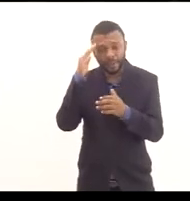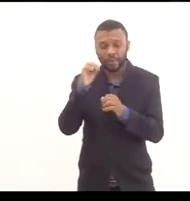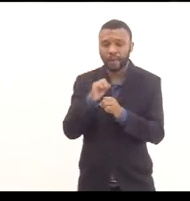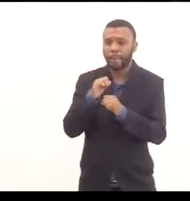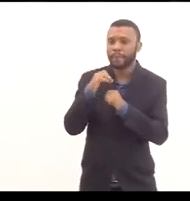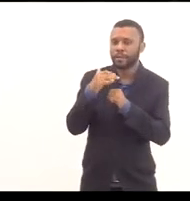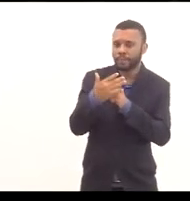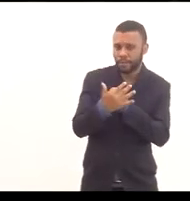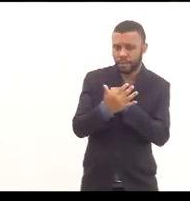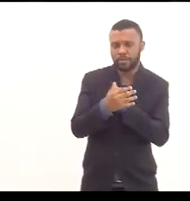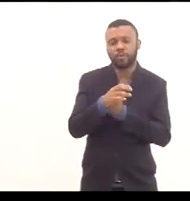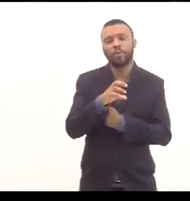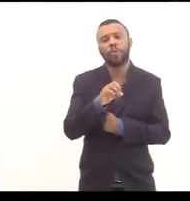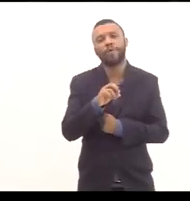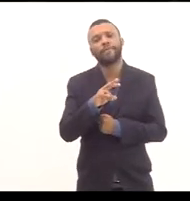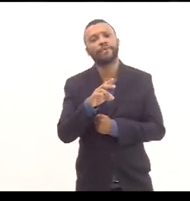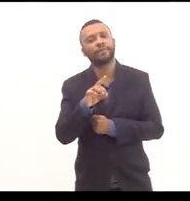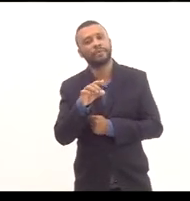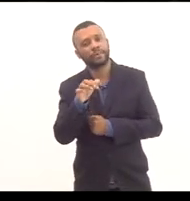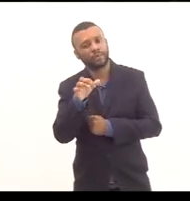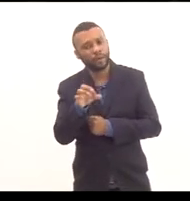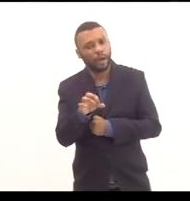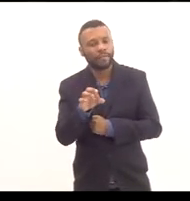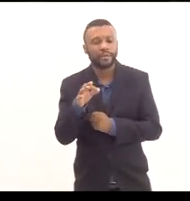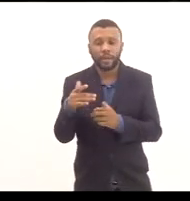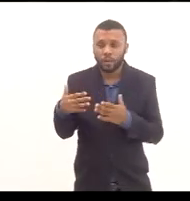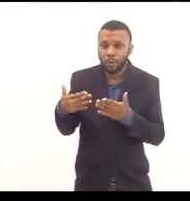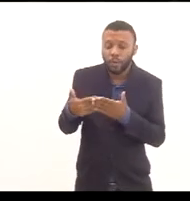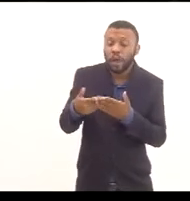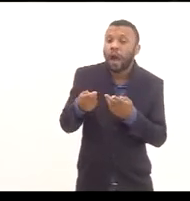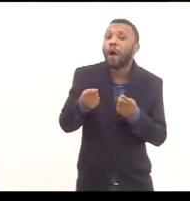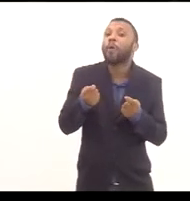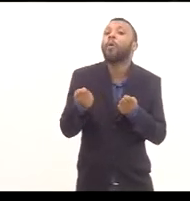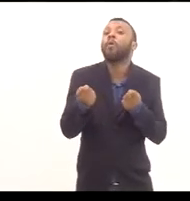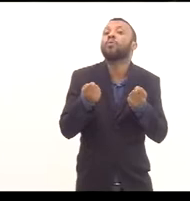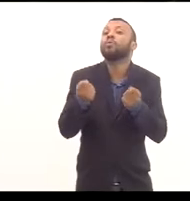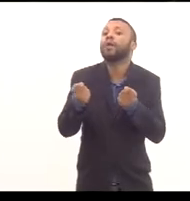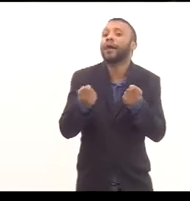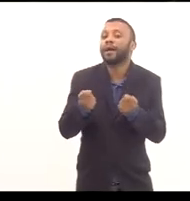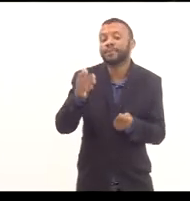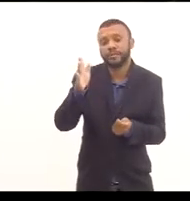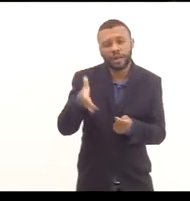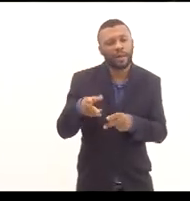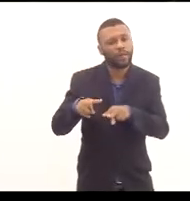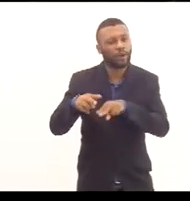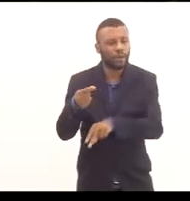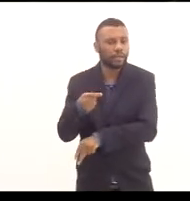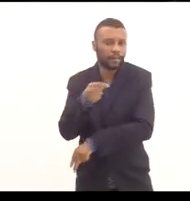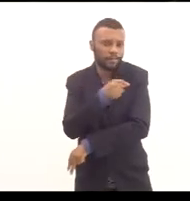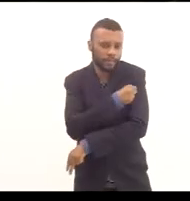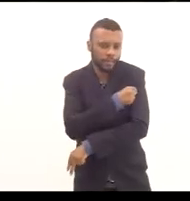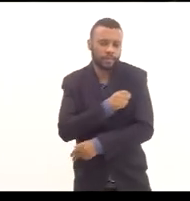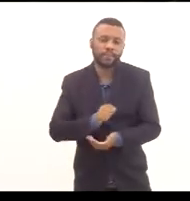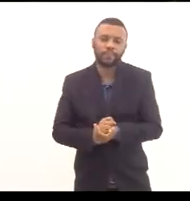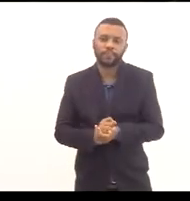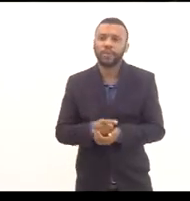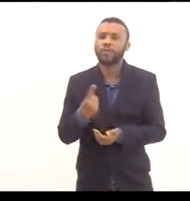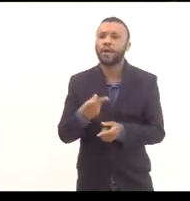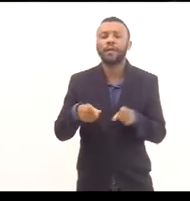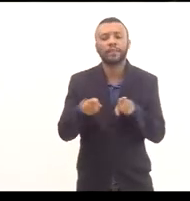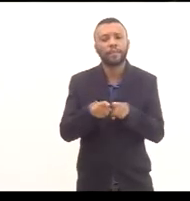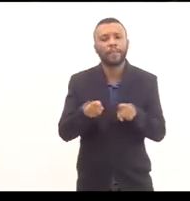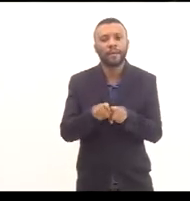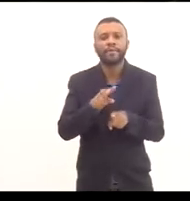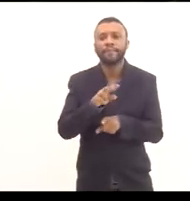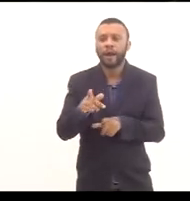é do convide né esteja controlada por conta das vacinas a gente vai entrar também em